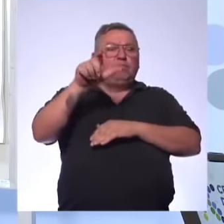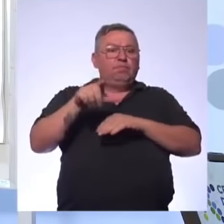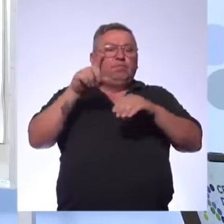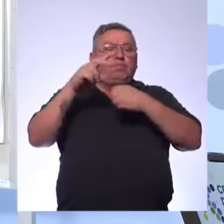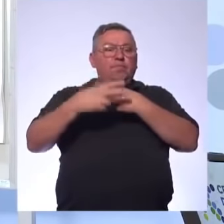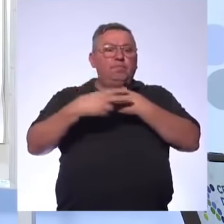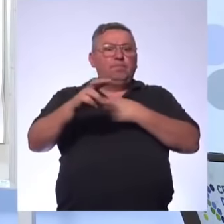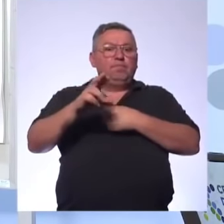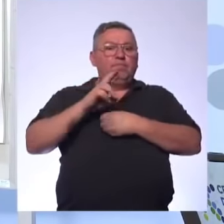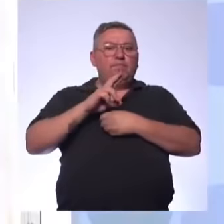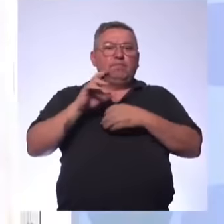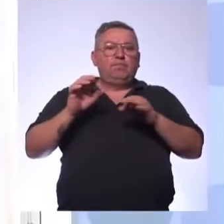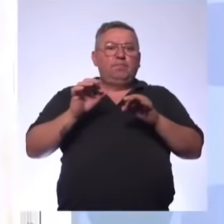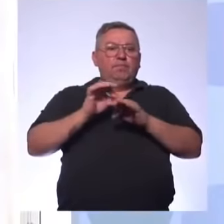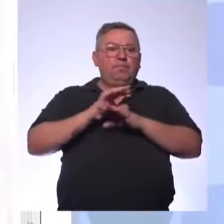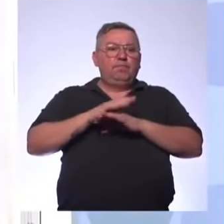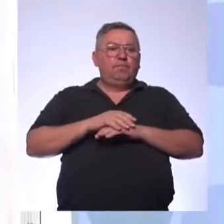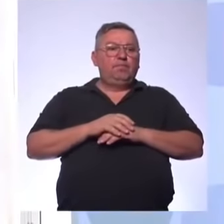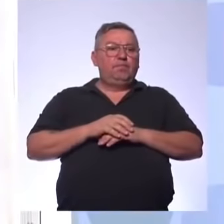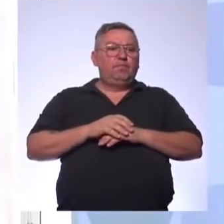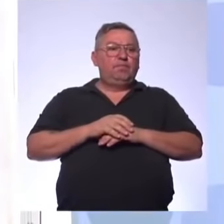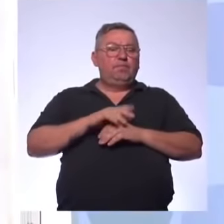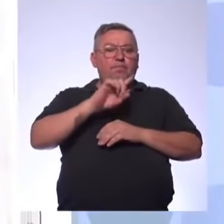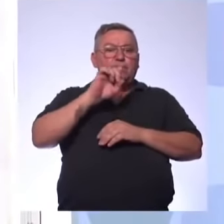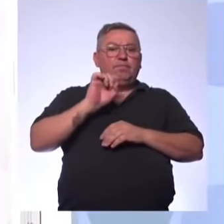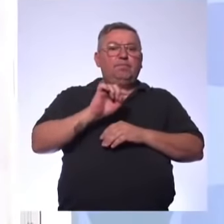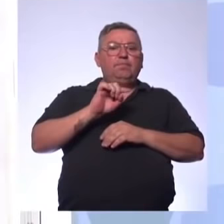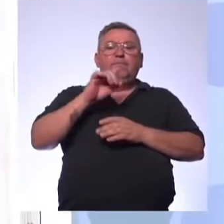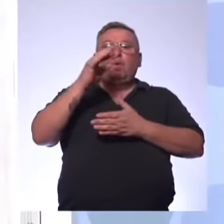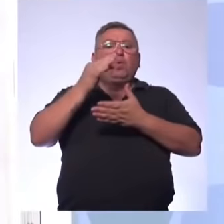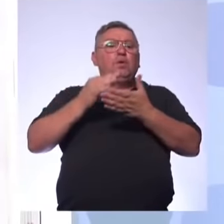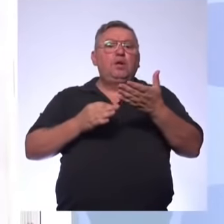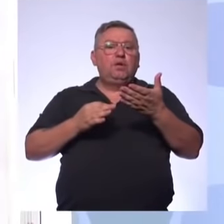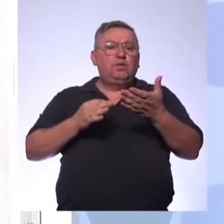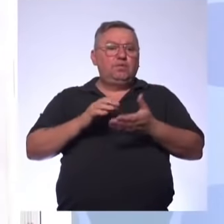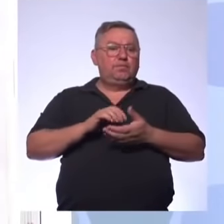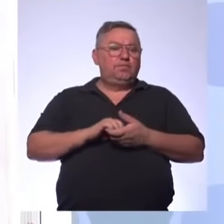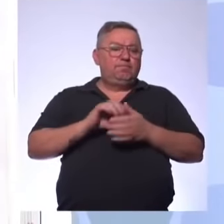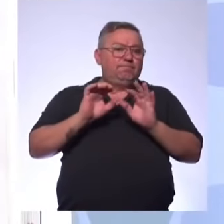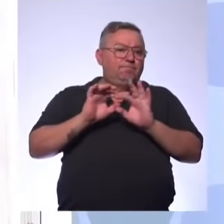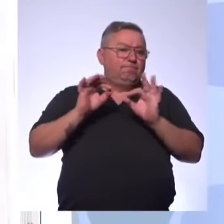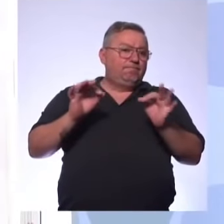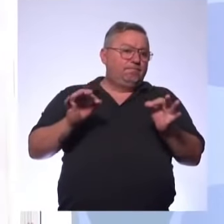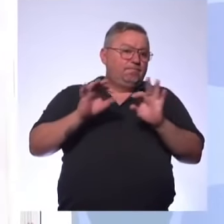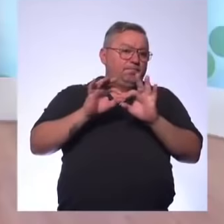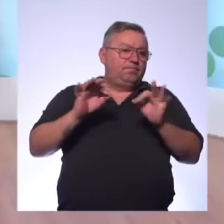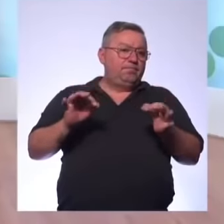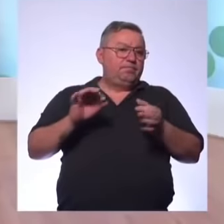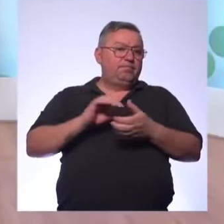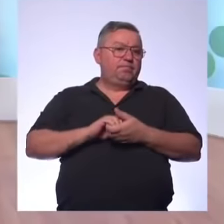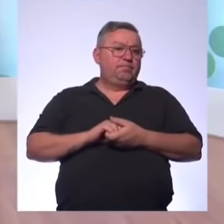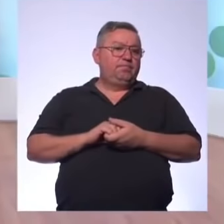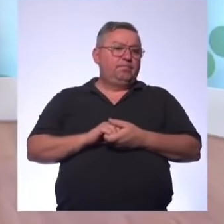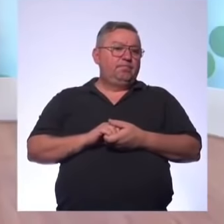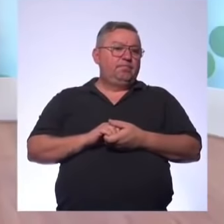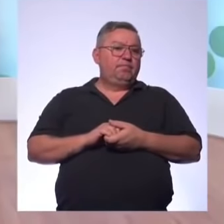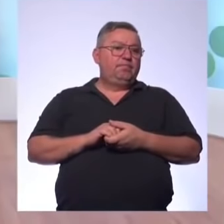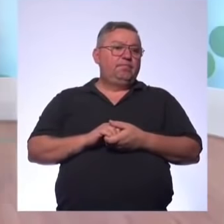verbo da pergunta verbo da resposta e a informação está aonde no texto simples o AD